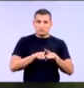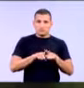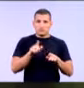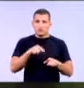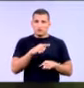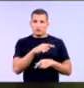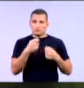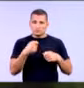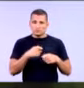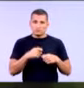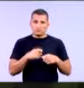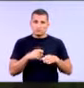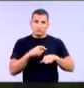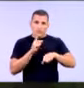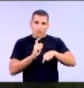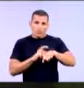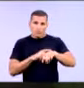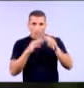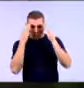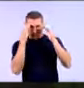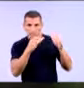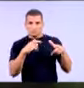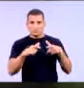deve cumprir a sua jornada de trabalho